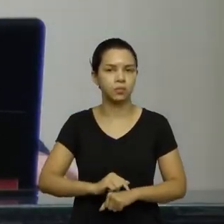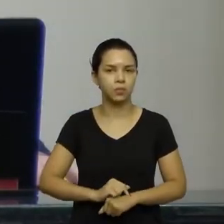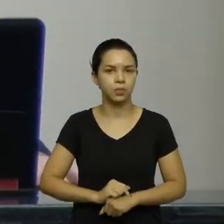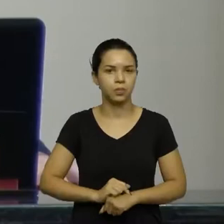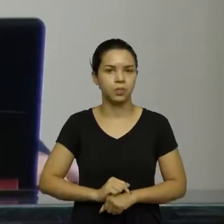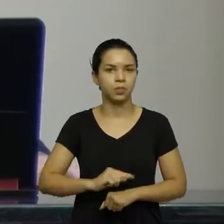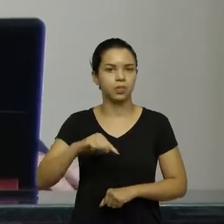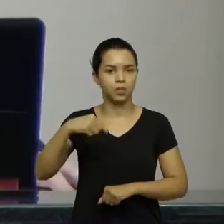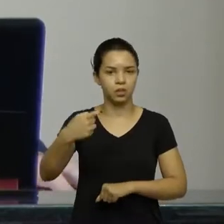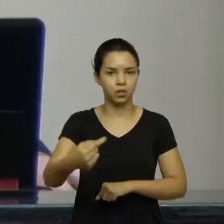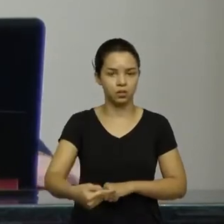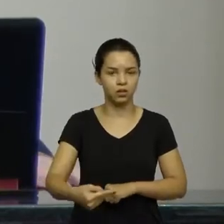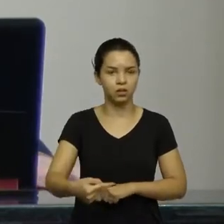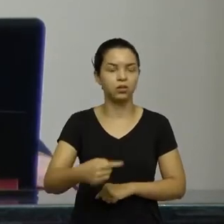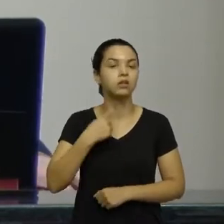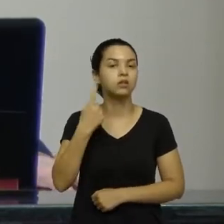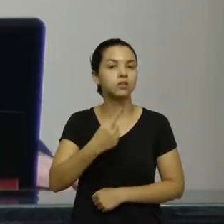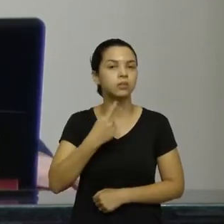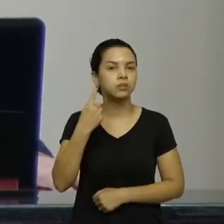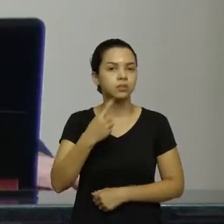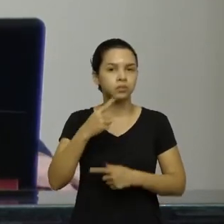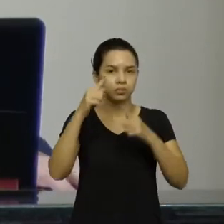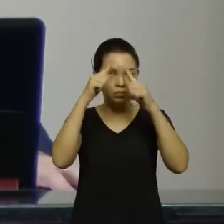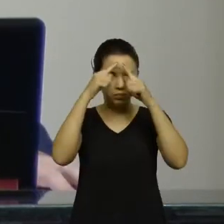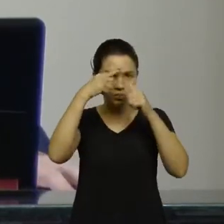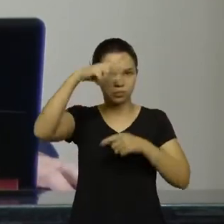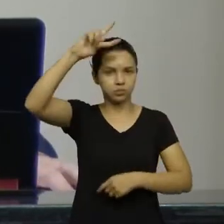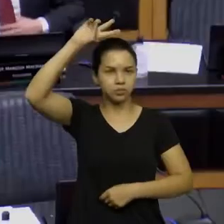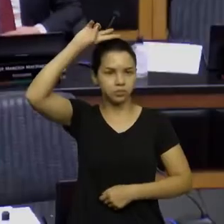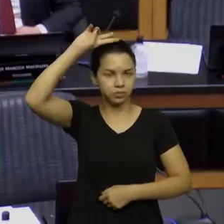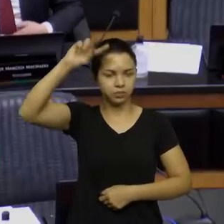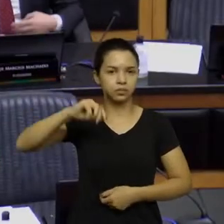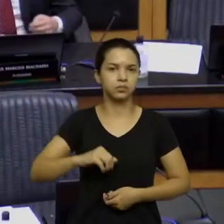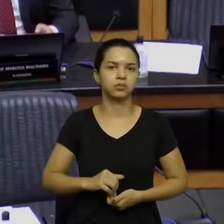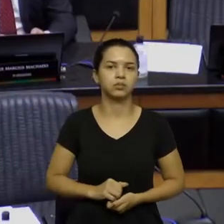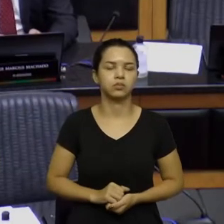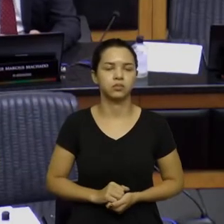sequência o deputado Vicente Caro Preso.